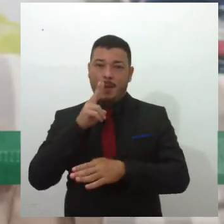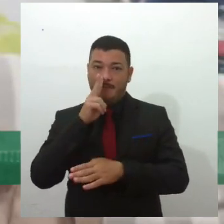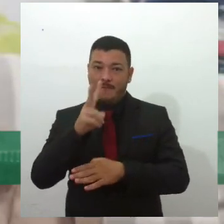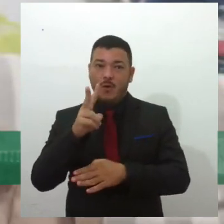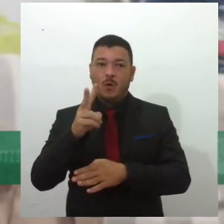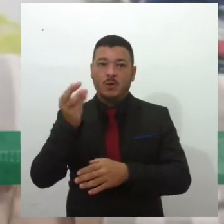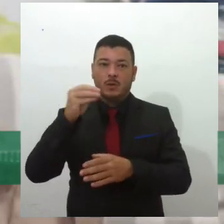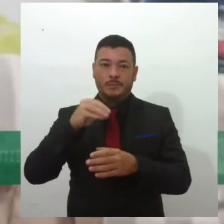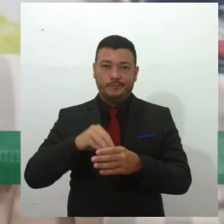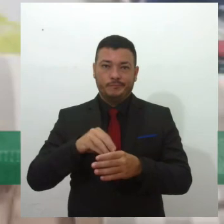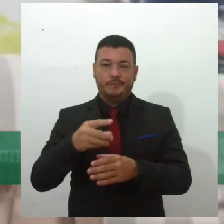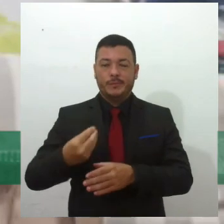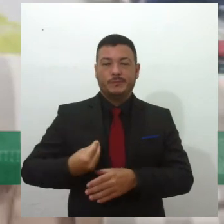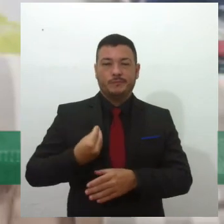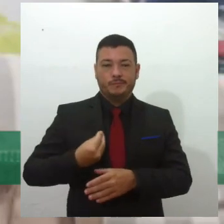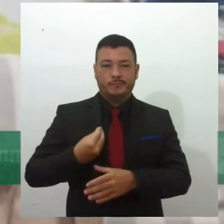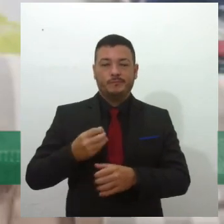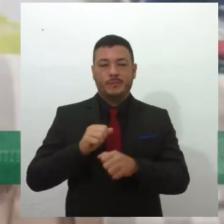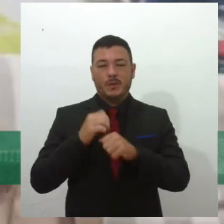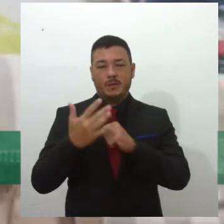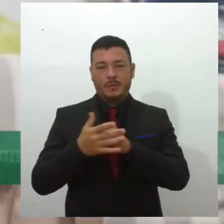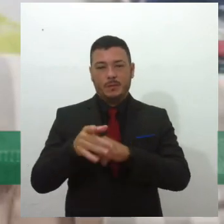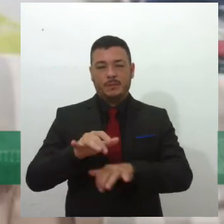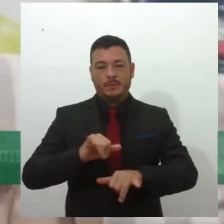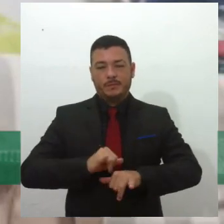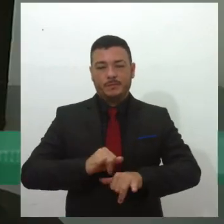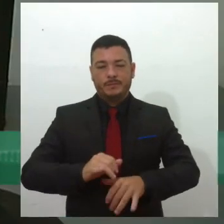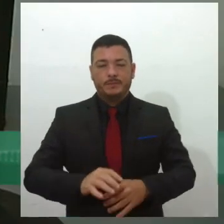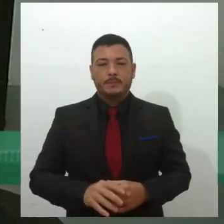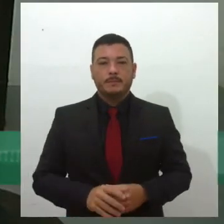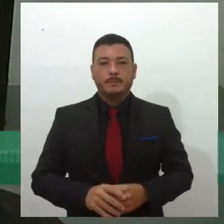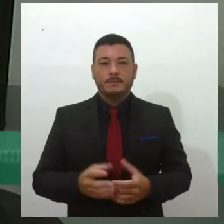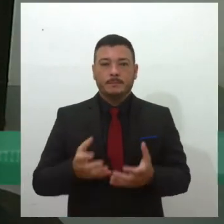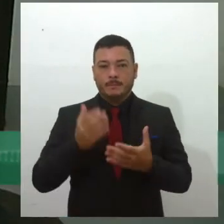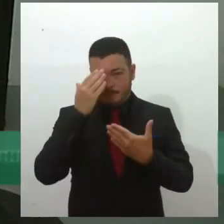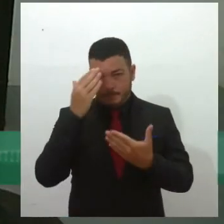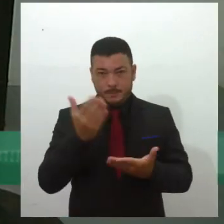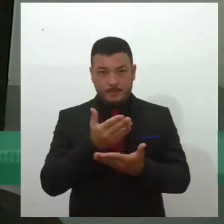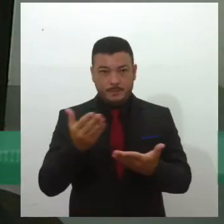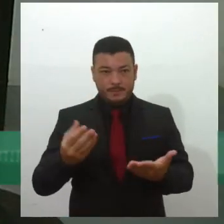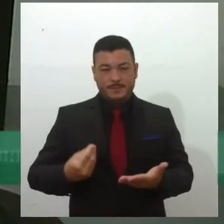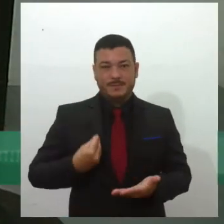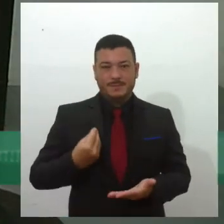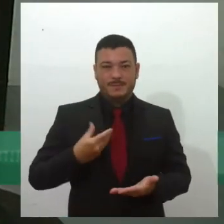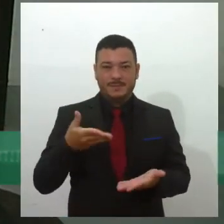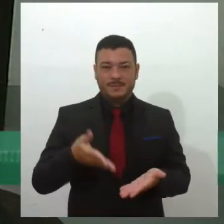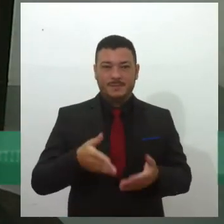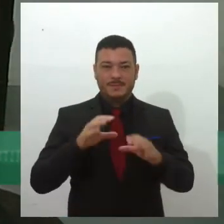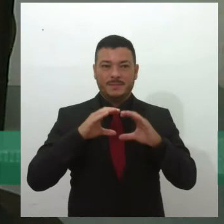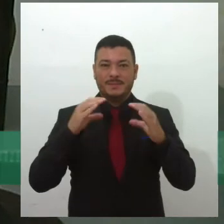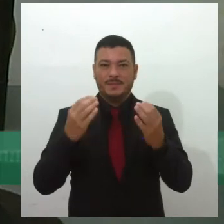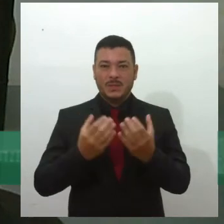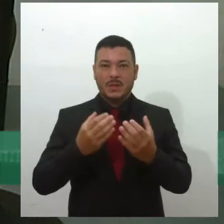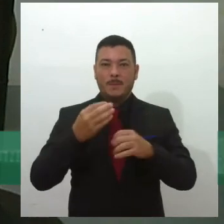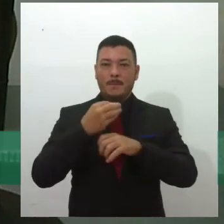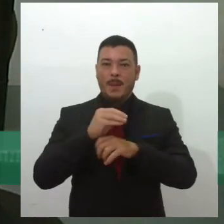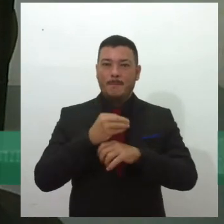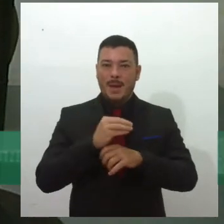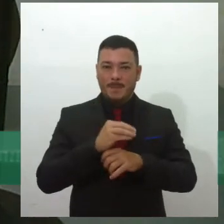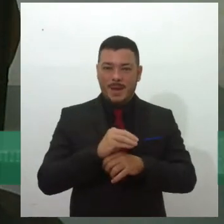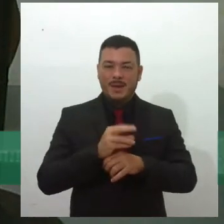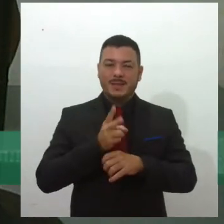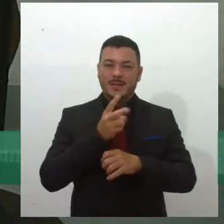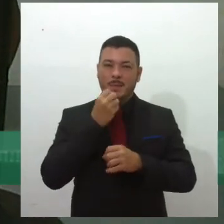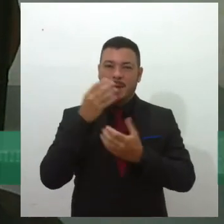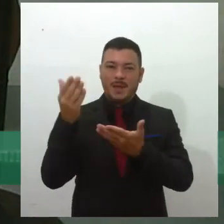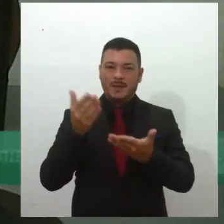naqueles sobreviventes das formas muito graves de Covid. Queria agradecer a presença de vocês aqui no Congresso em Pauta. Sejam sempre